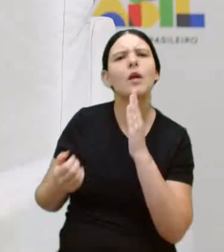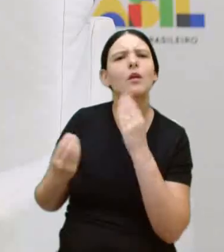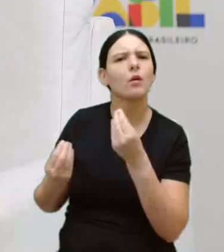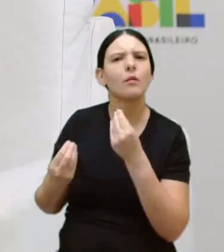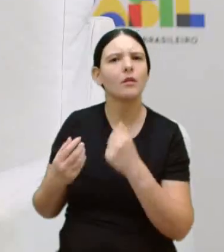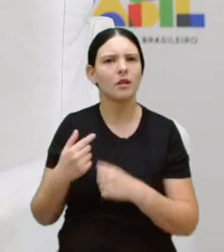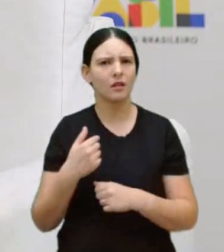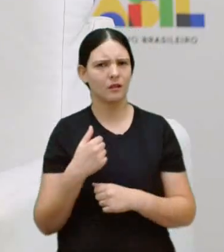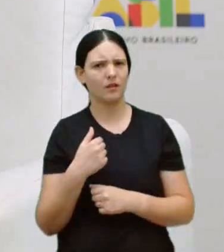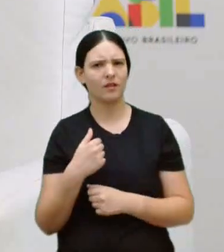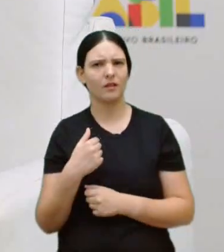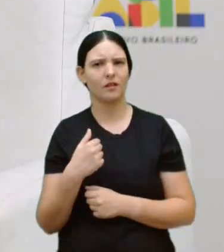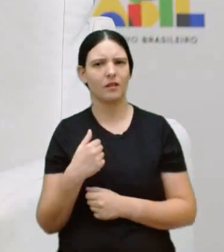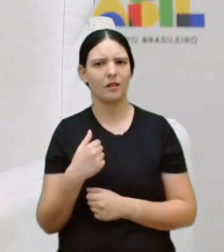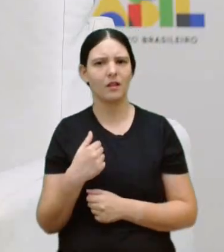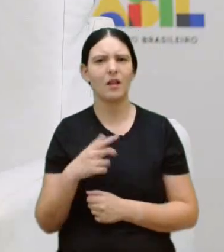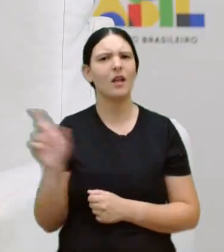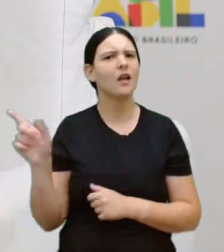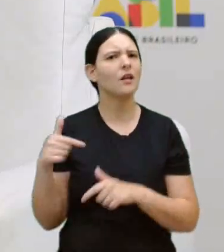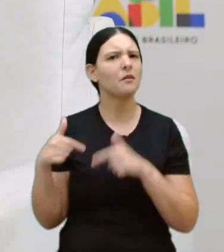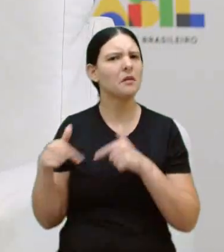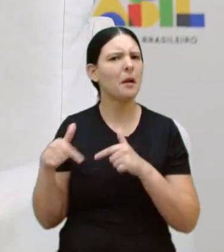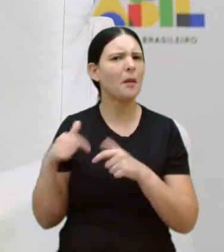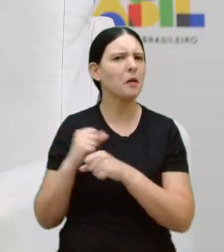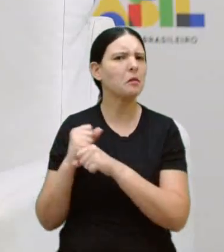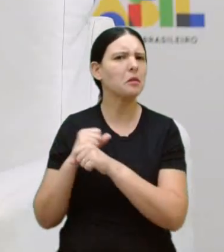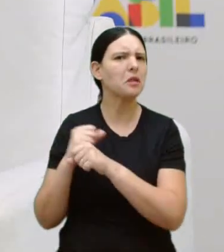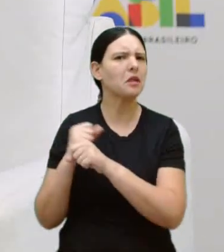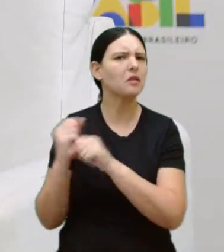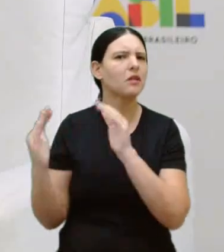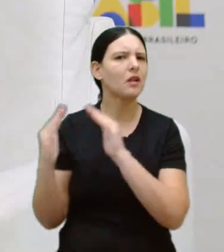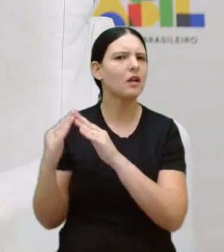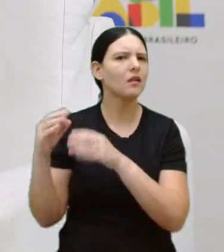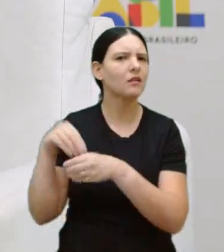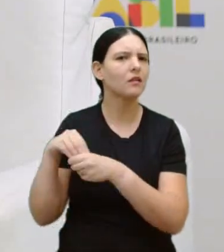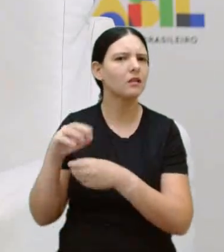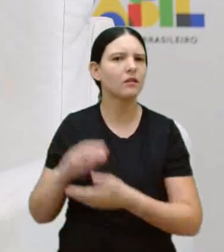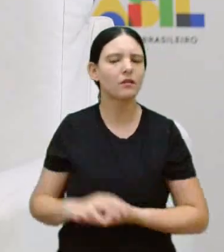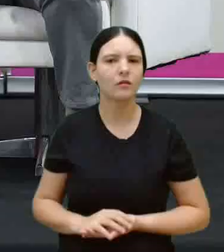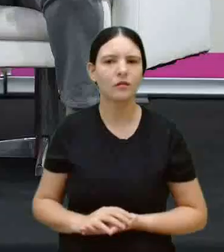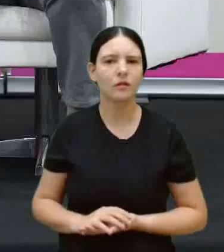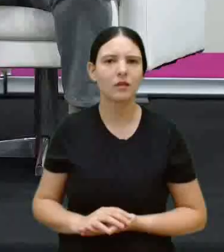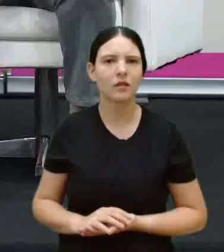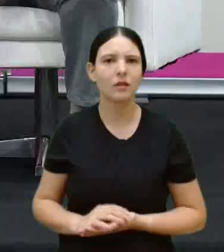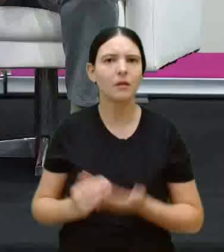fulano, trabalho por ele há muito tempo na casa dele. Pediu para eu casar.